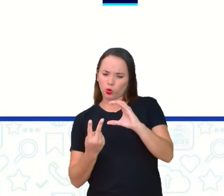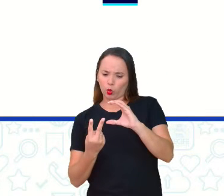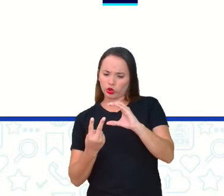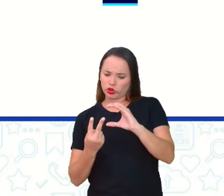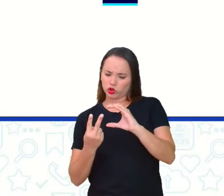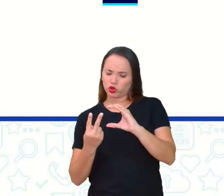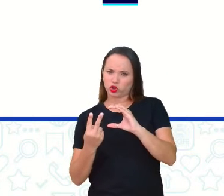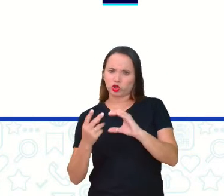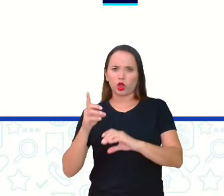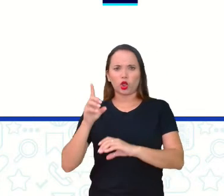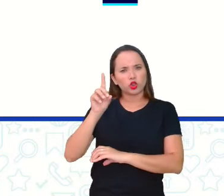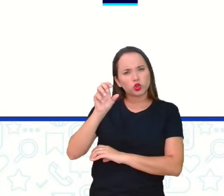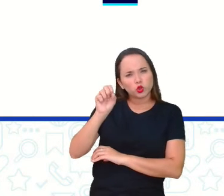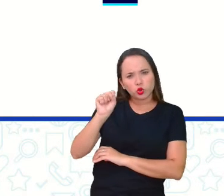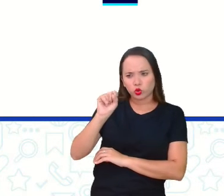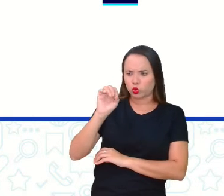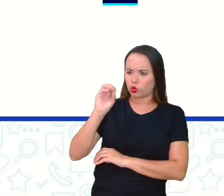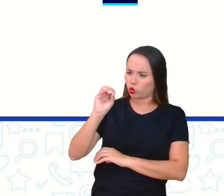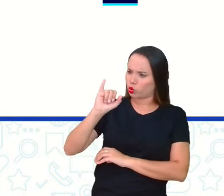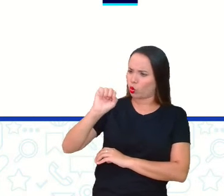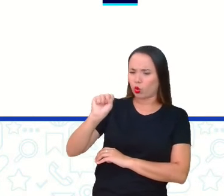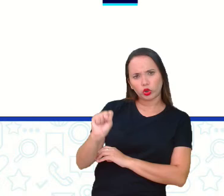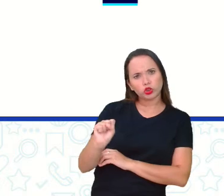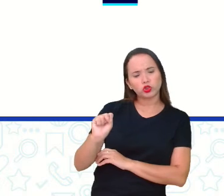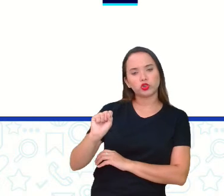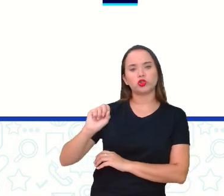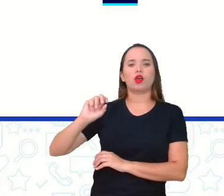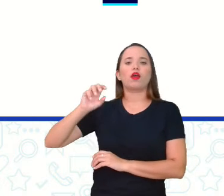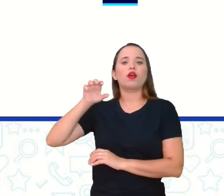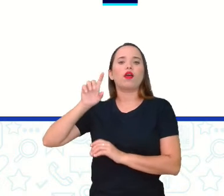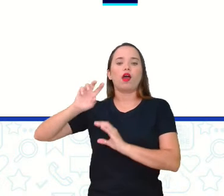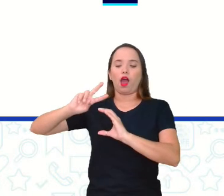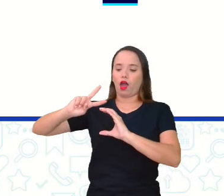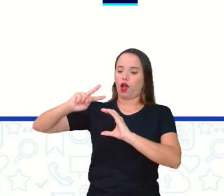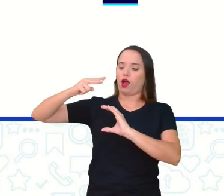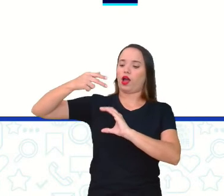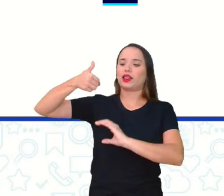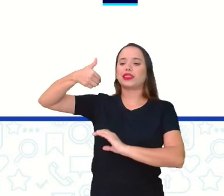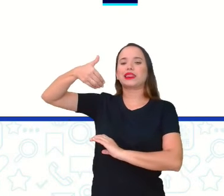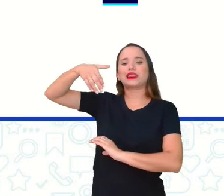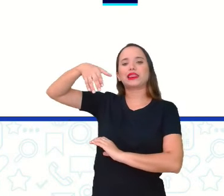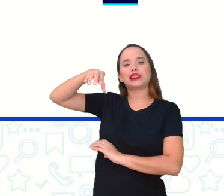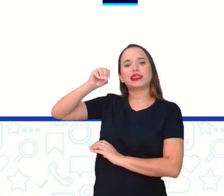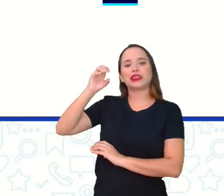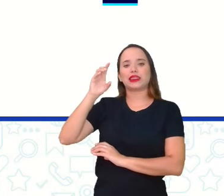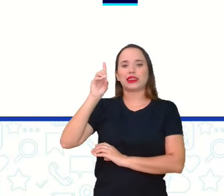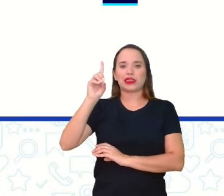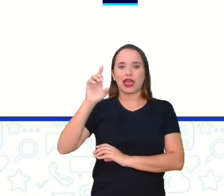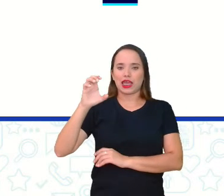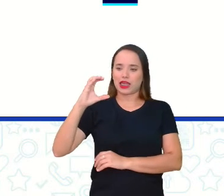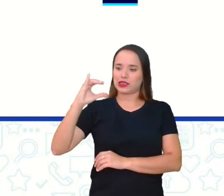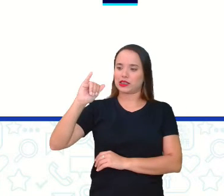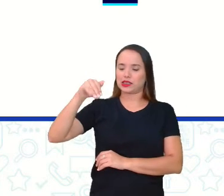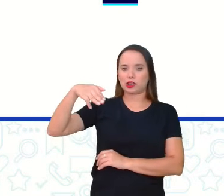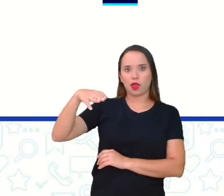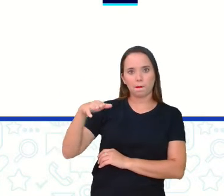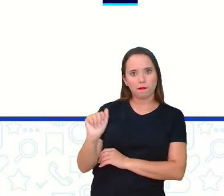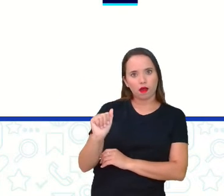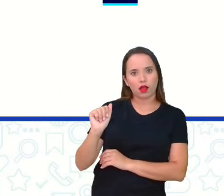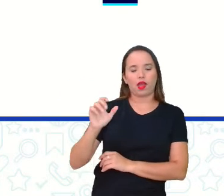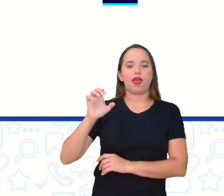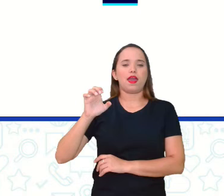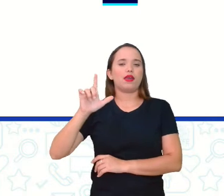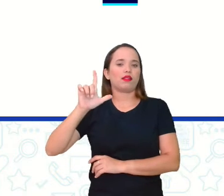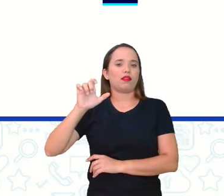O termo que a gente utiliza é 2 elevado à décima. Vai ter até um nomezinho daqui a pouco, mas